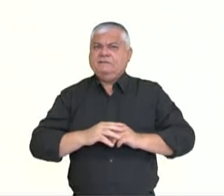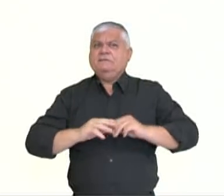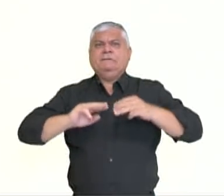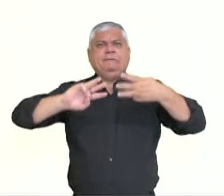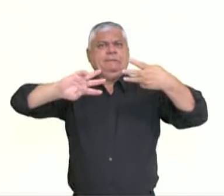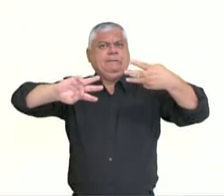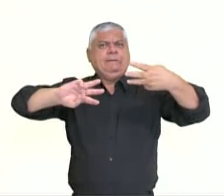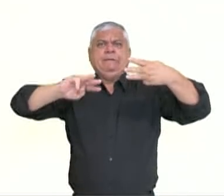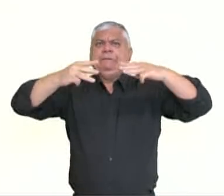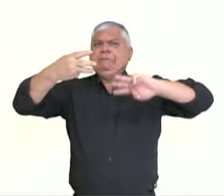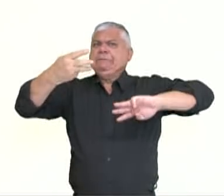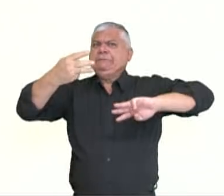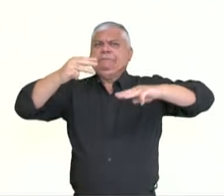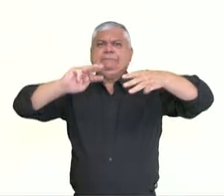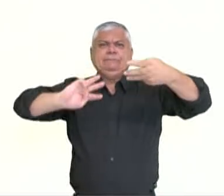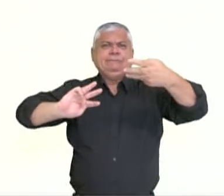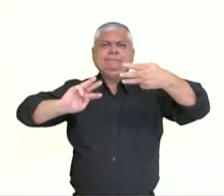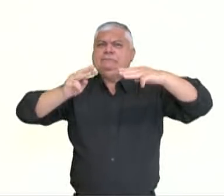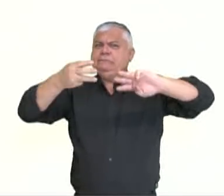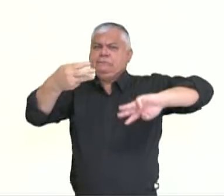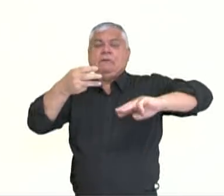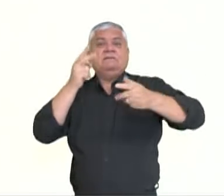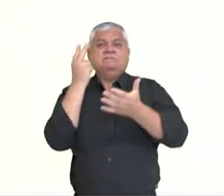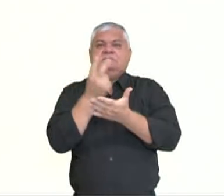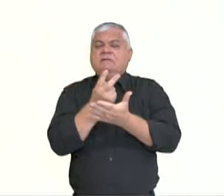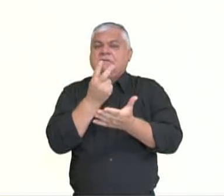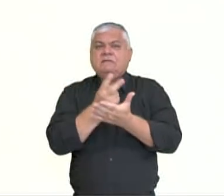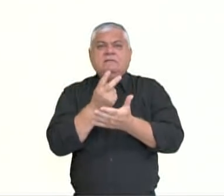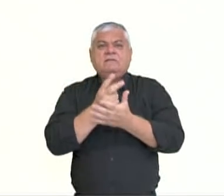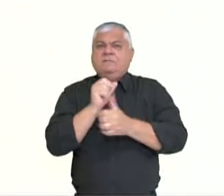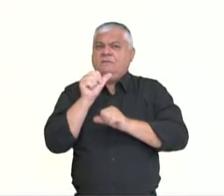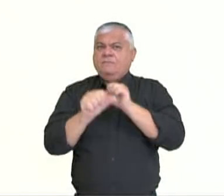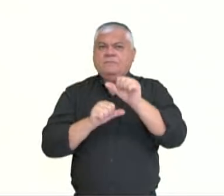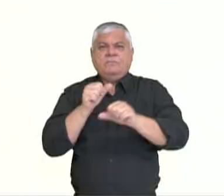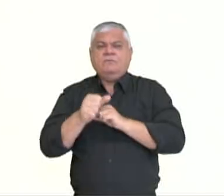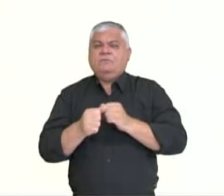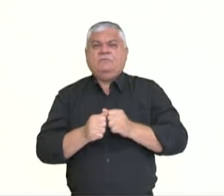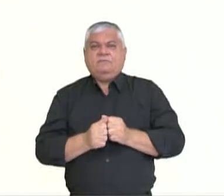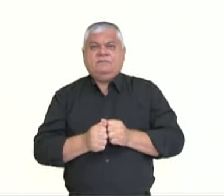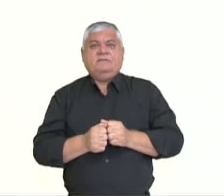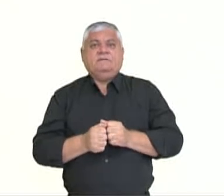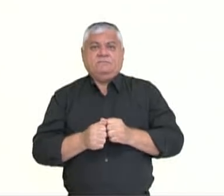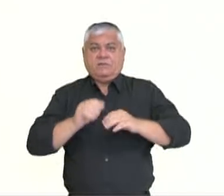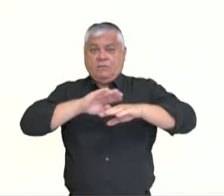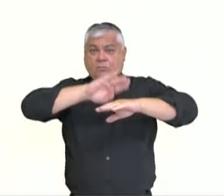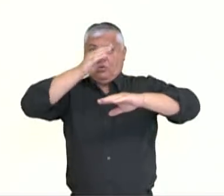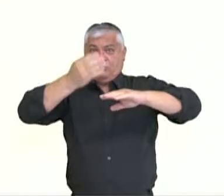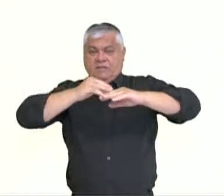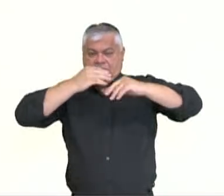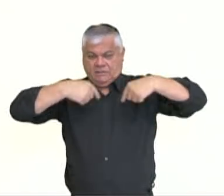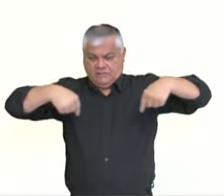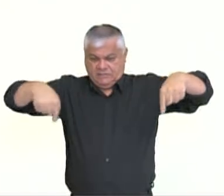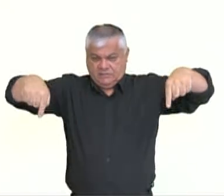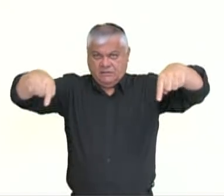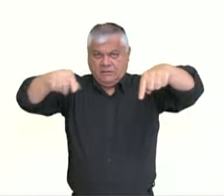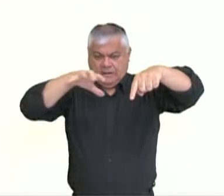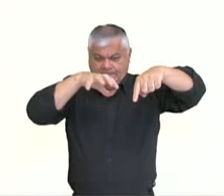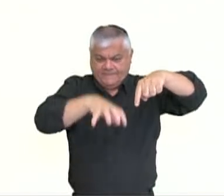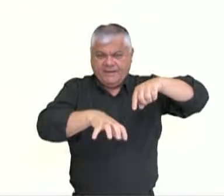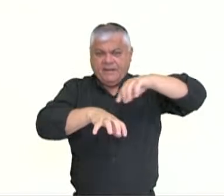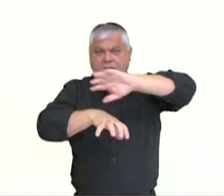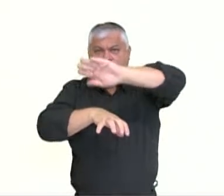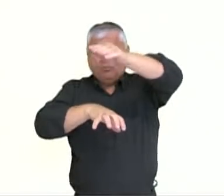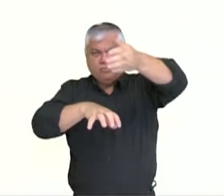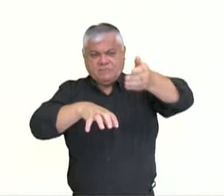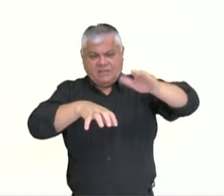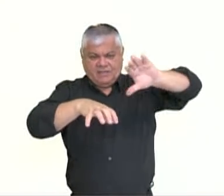eu tiver um grande centro urbano industrializado ali nessa região cercada por montanhas. Tudo isso vai acabar influenciando ali